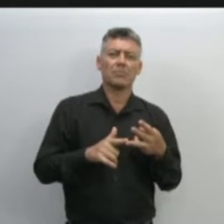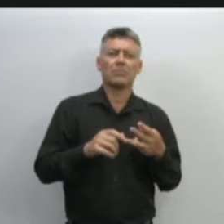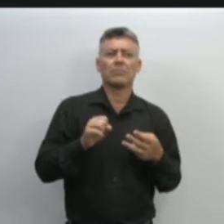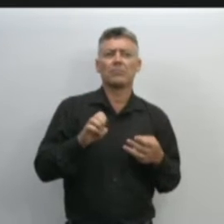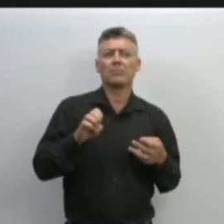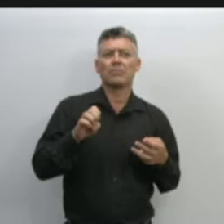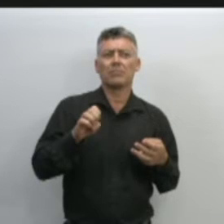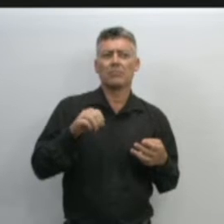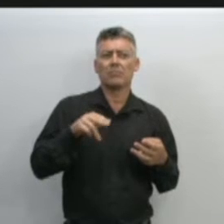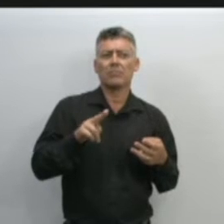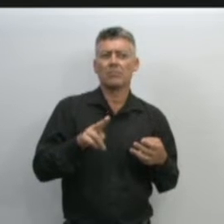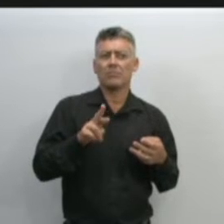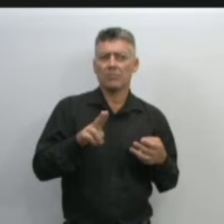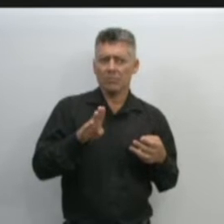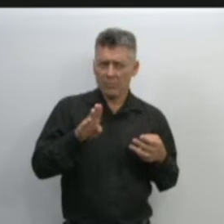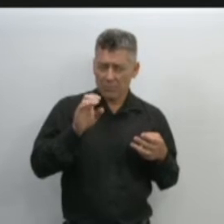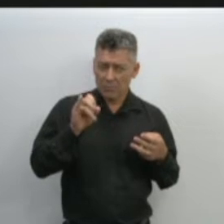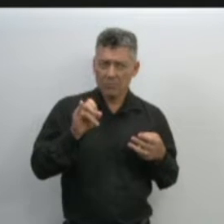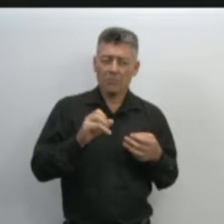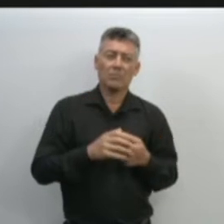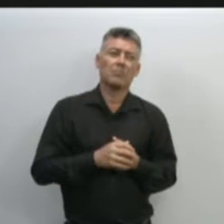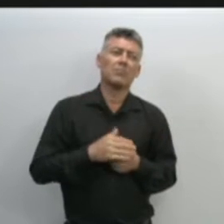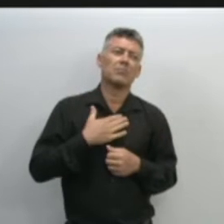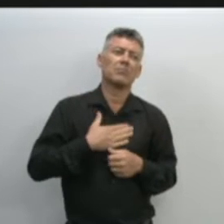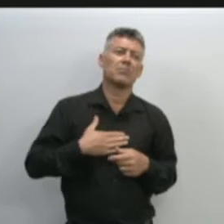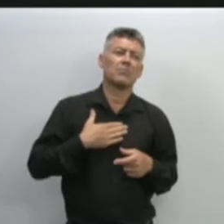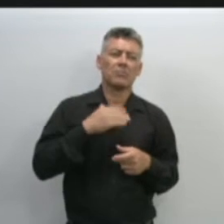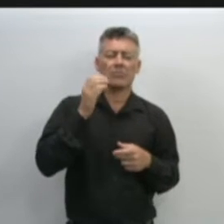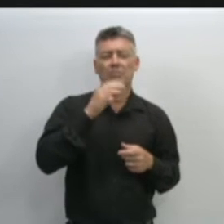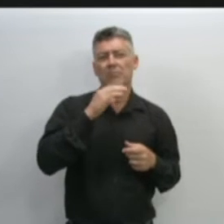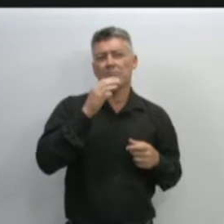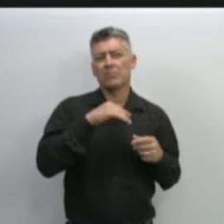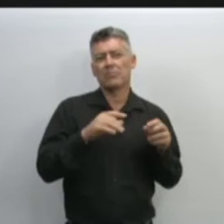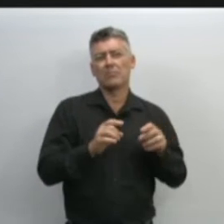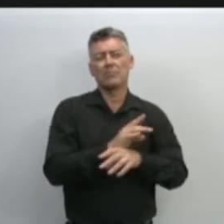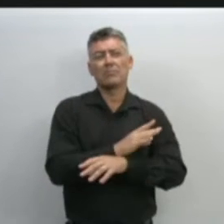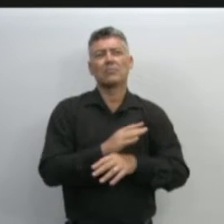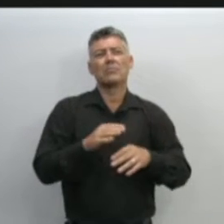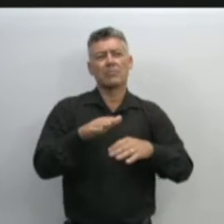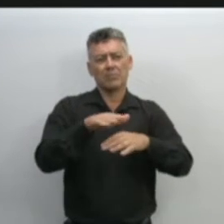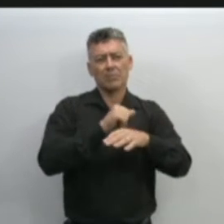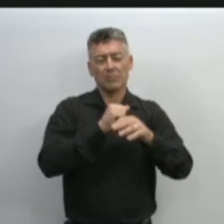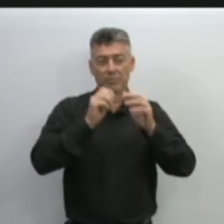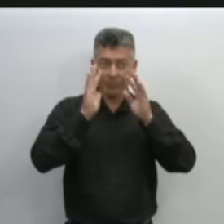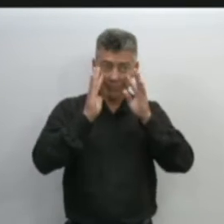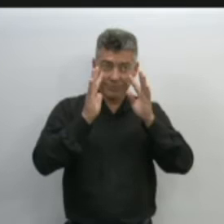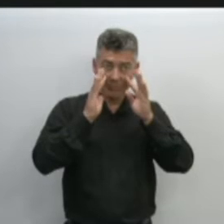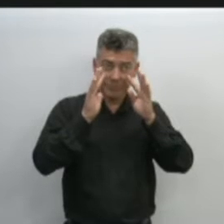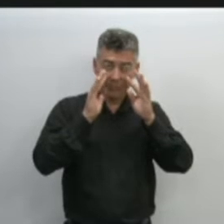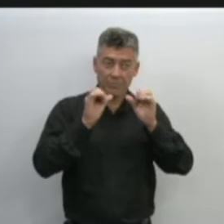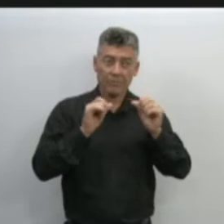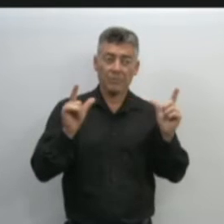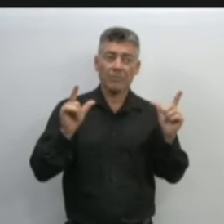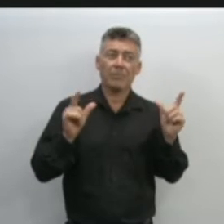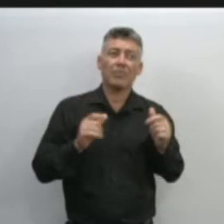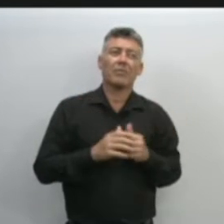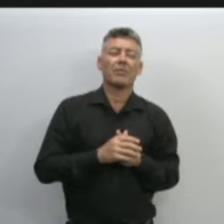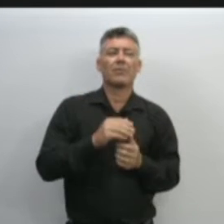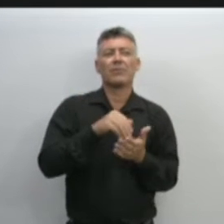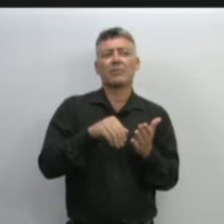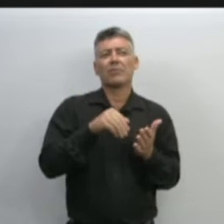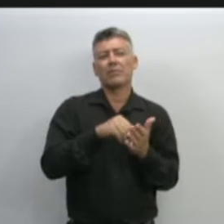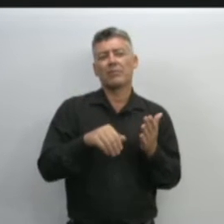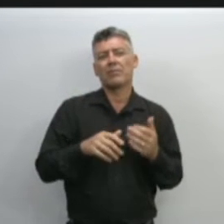CEMURB. E também gostaria de, senhor, rapidinho, só para concluir, gostaria de chamar a atenção da